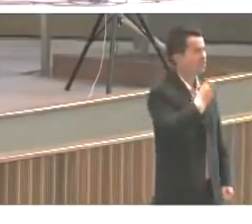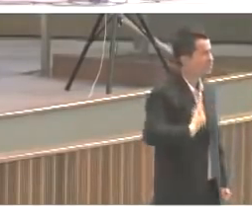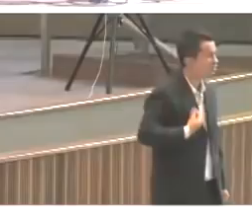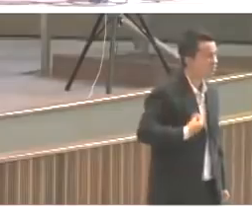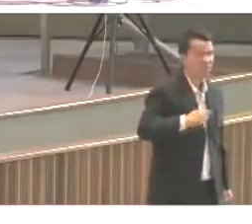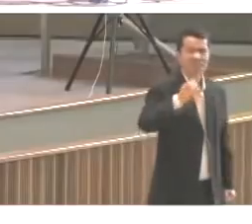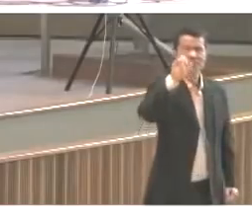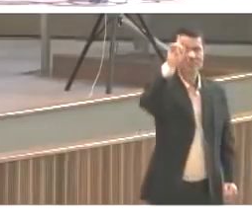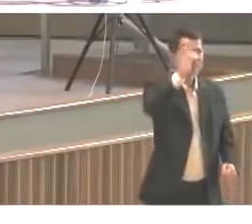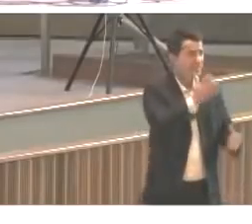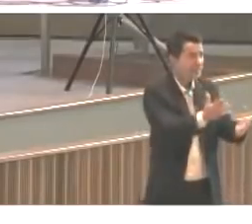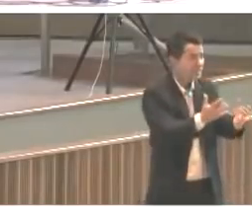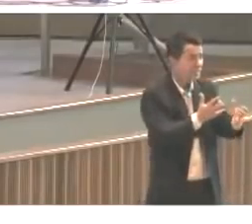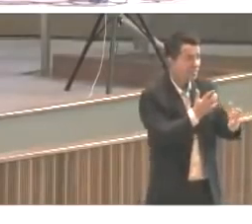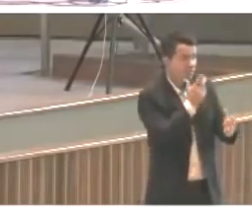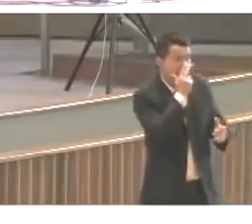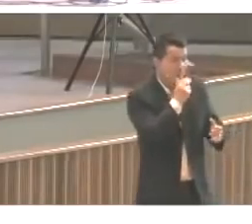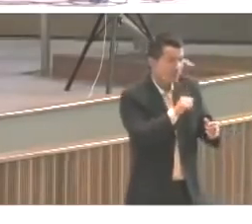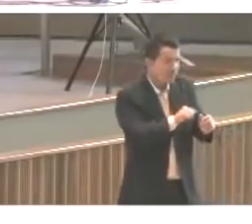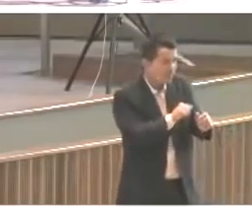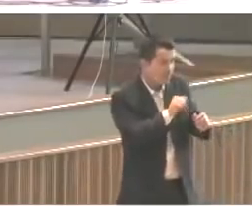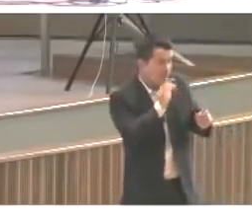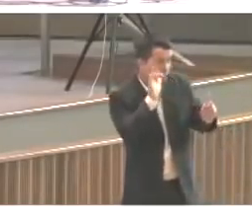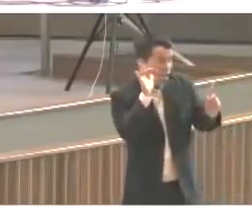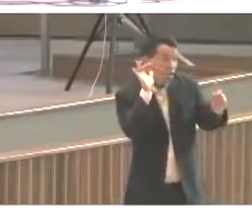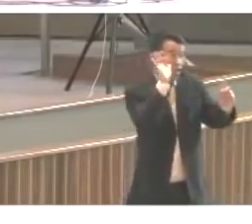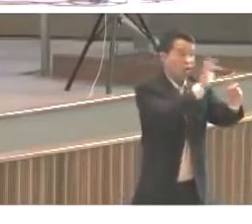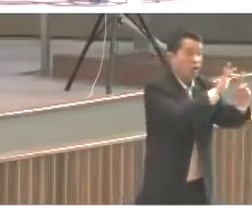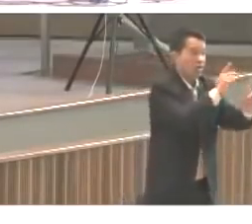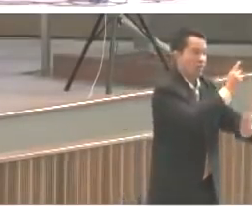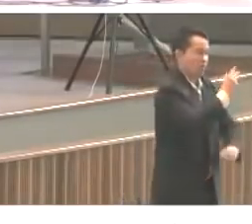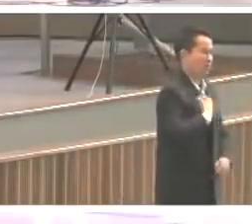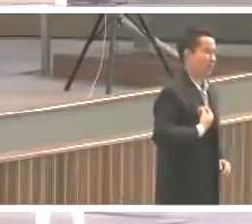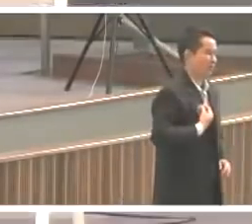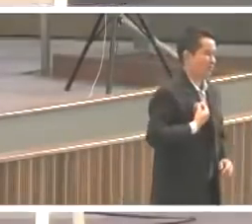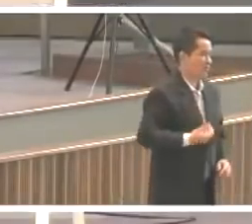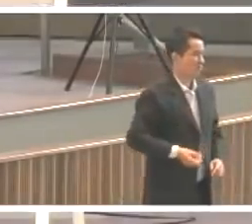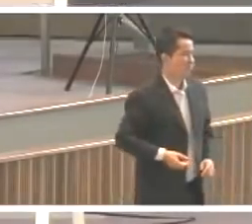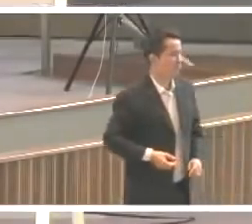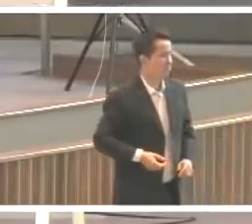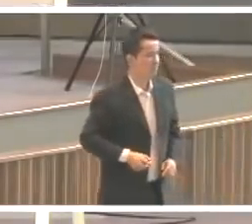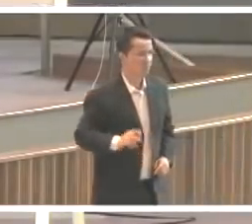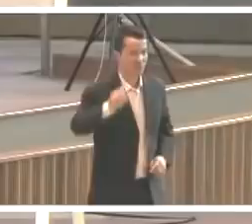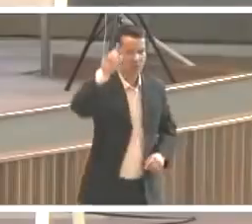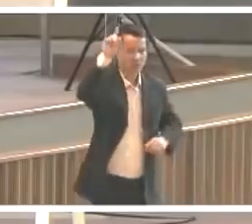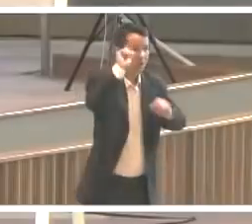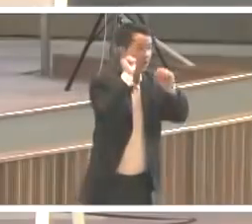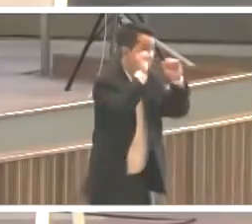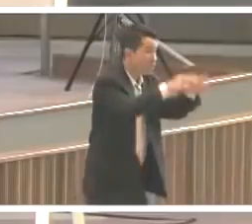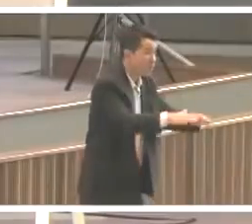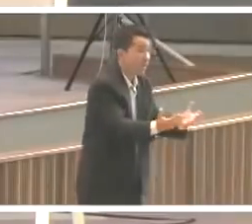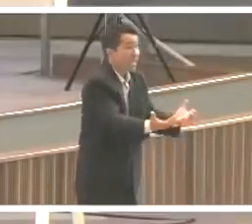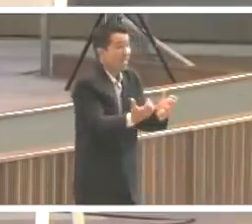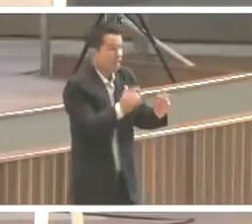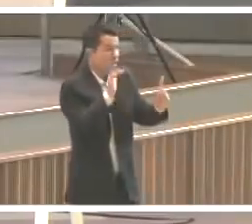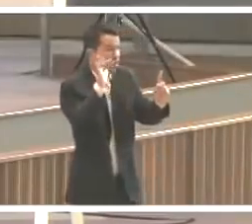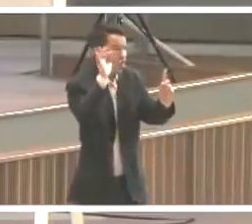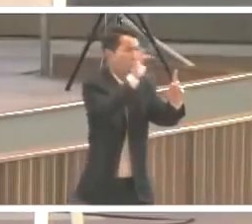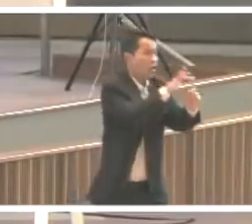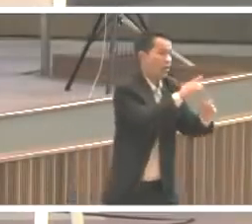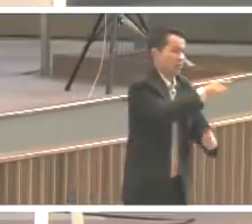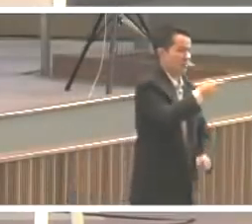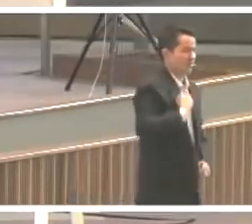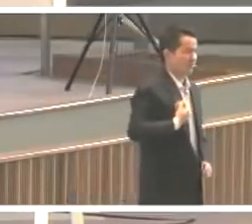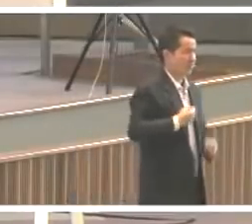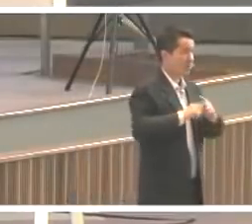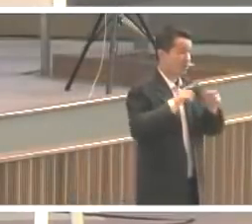tempo, invadindo o teu calendário, e está deixando uma mensagem para você, e está